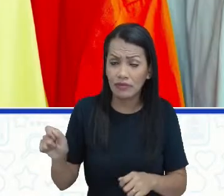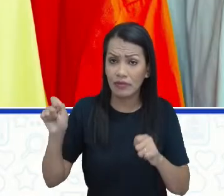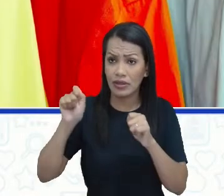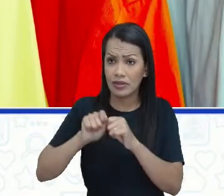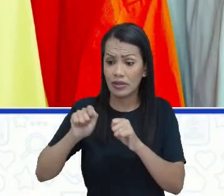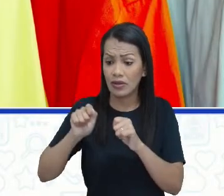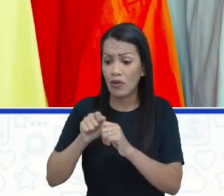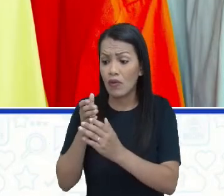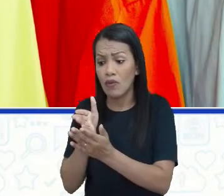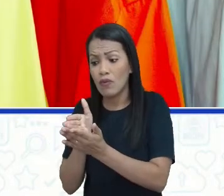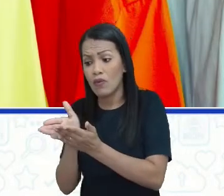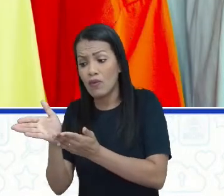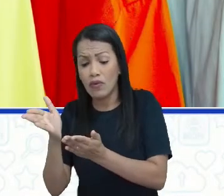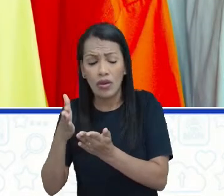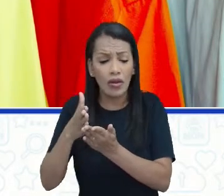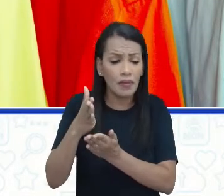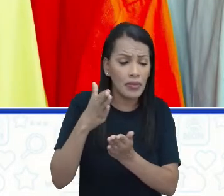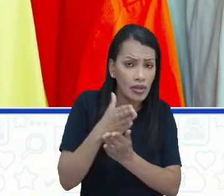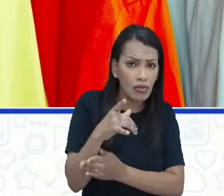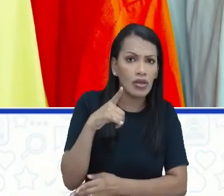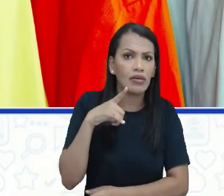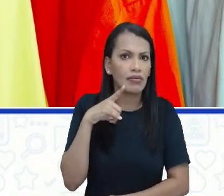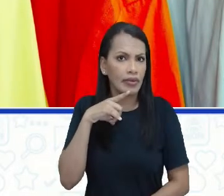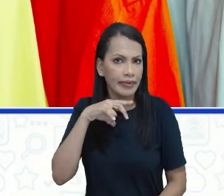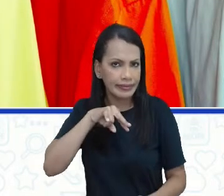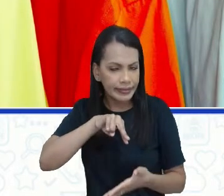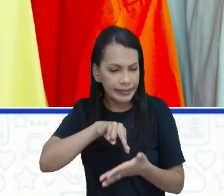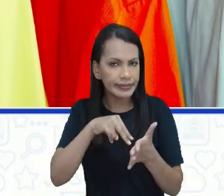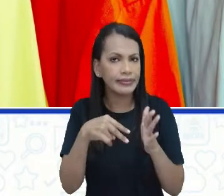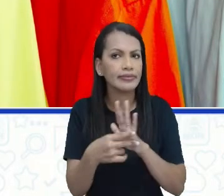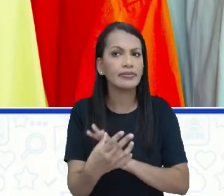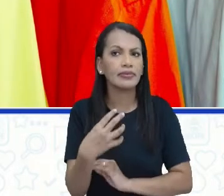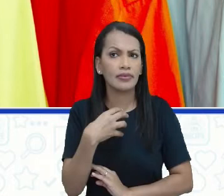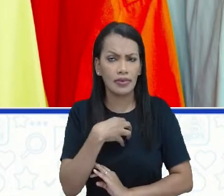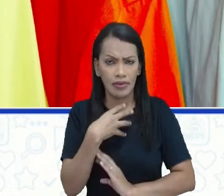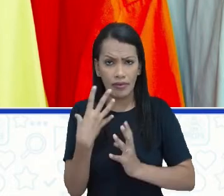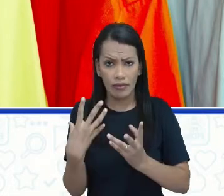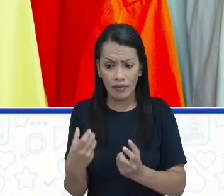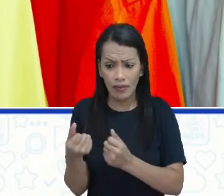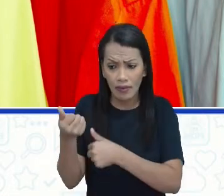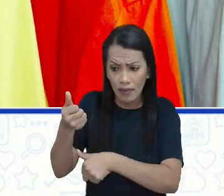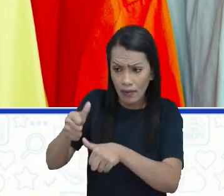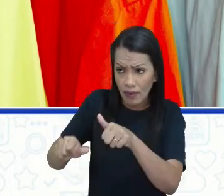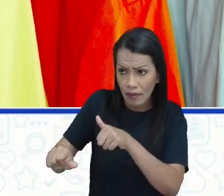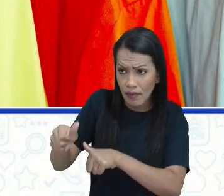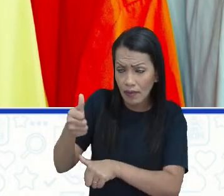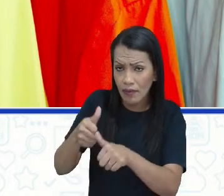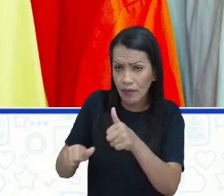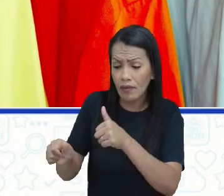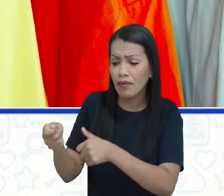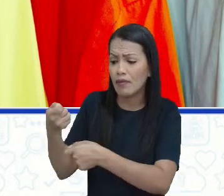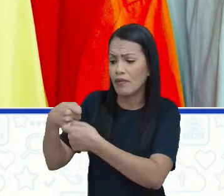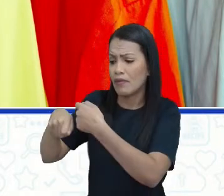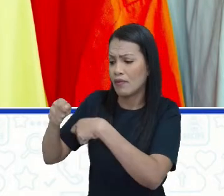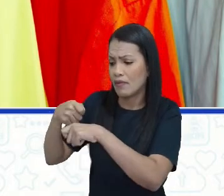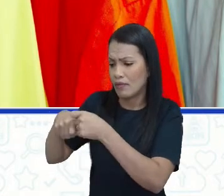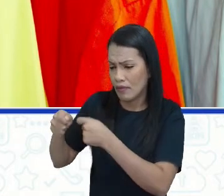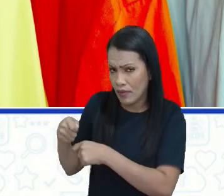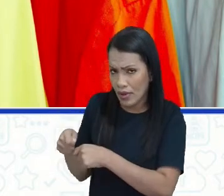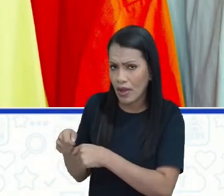faça sentido, tá? Narrativamente falando. Será que dá para fazer uma analogia entre o ato de tecer a personagem